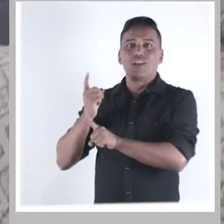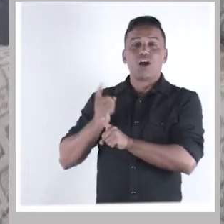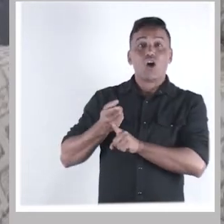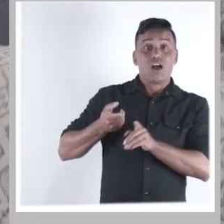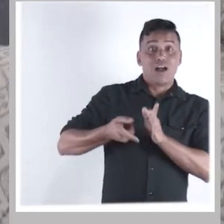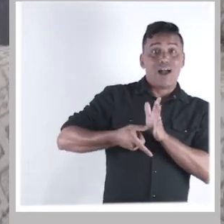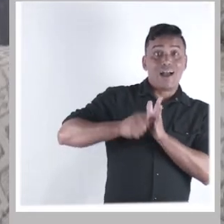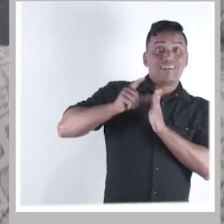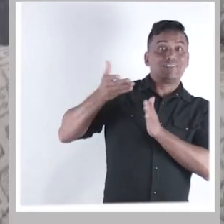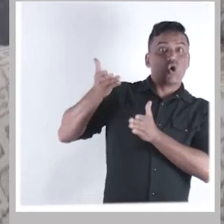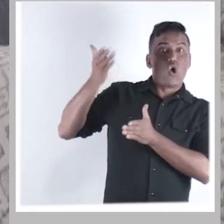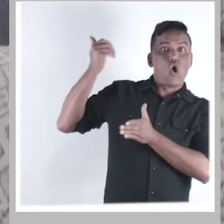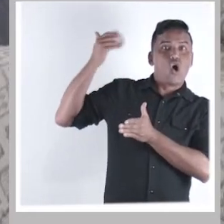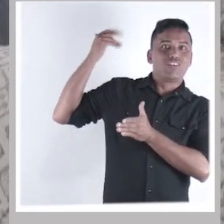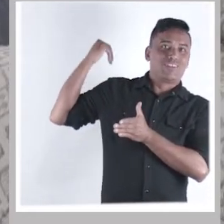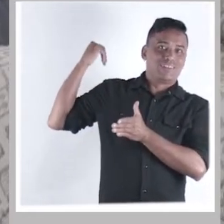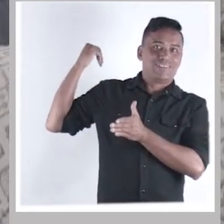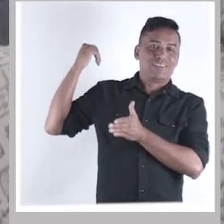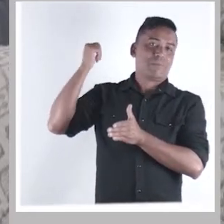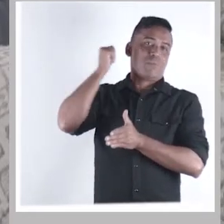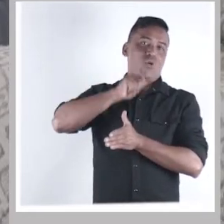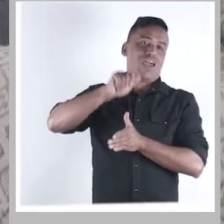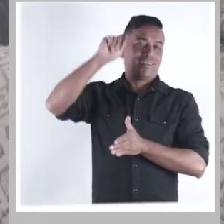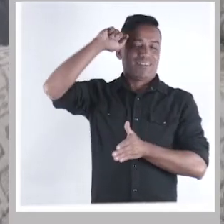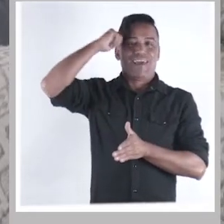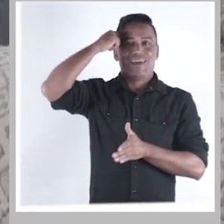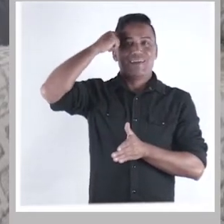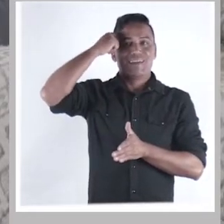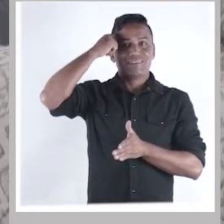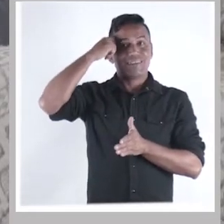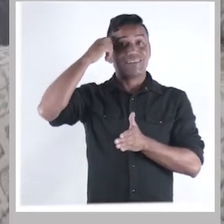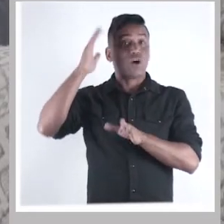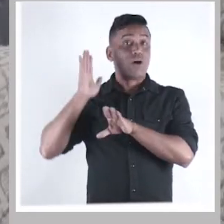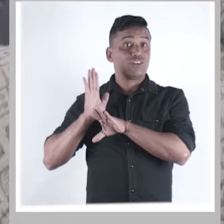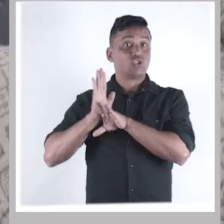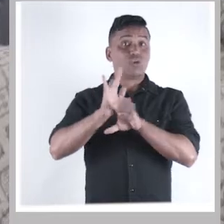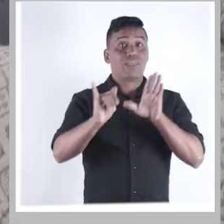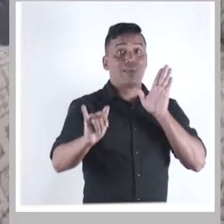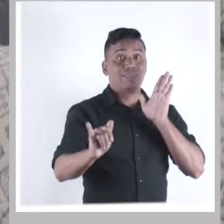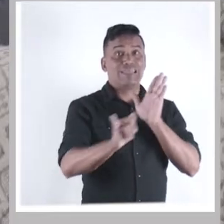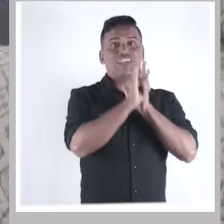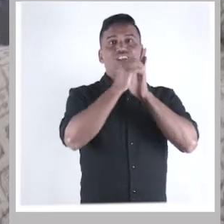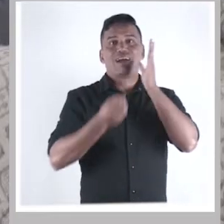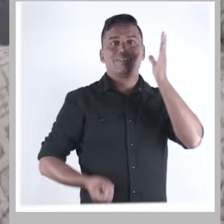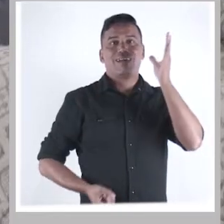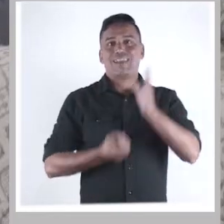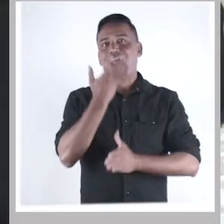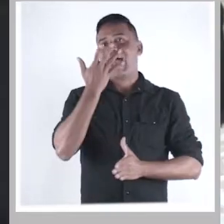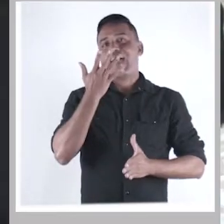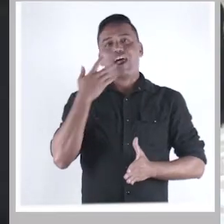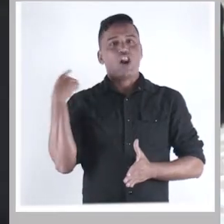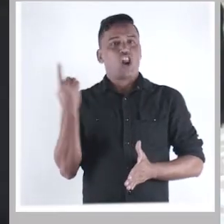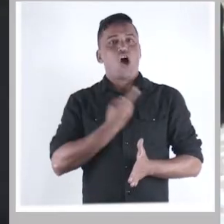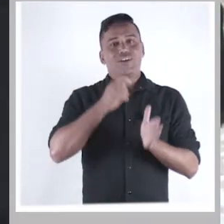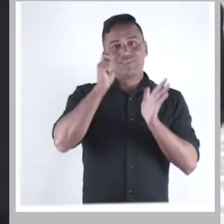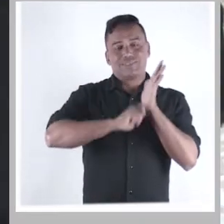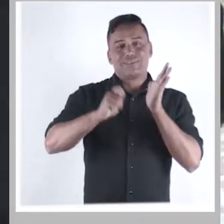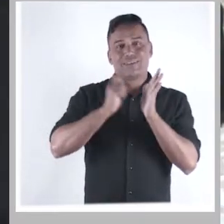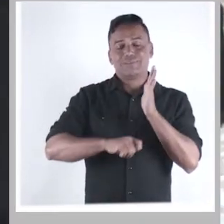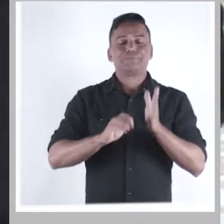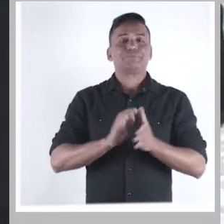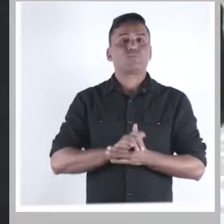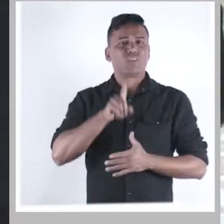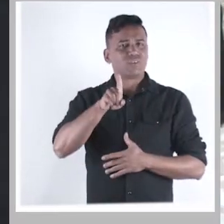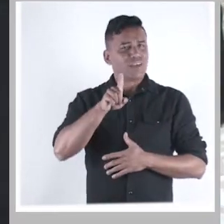retomando outras que nos antecederam, né, e isso determina muito a nossa escrita, né. Sim. Então, a gente